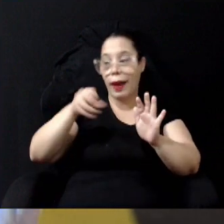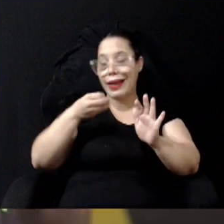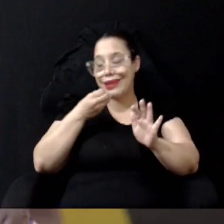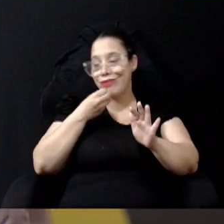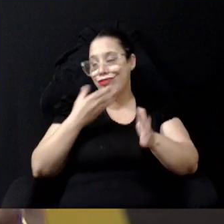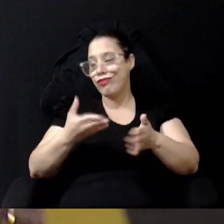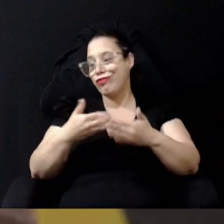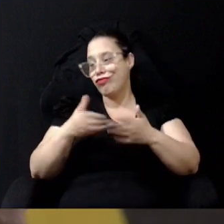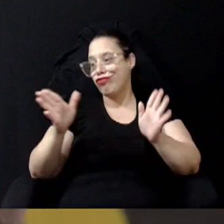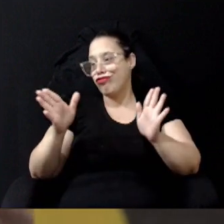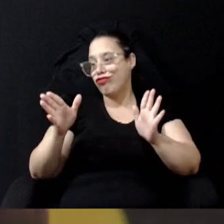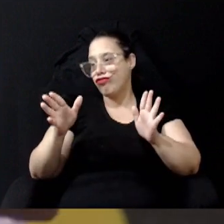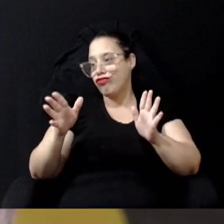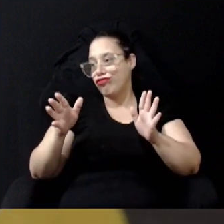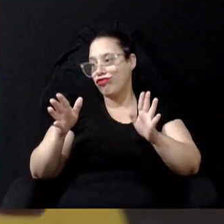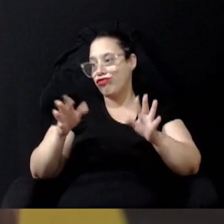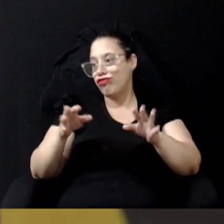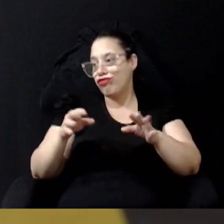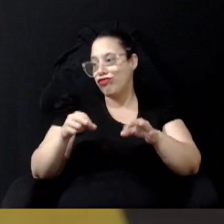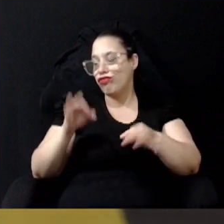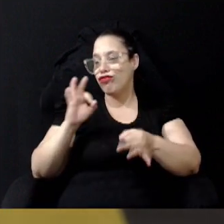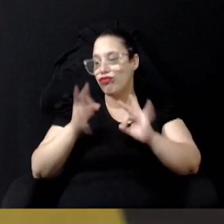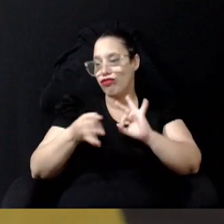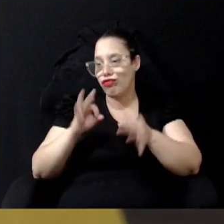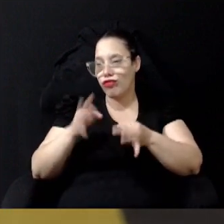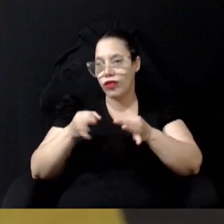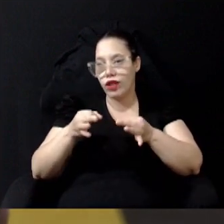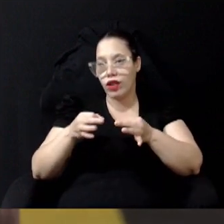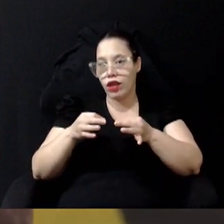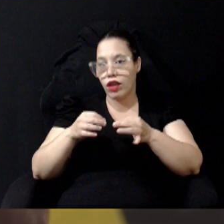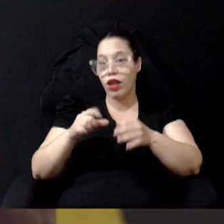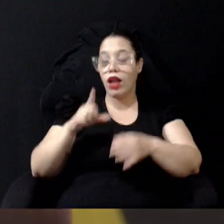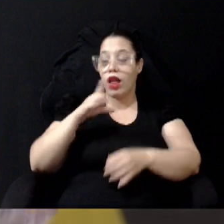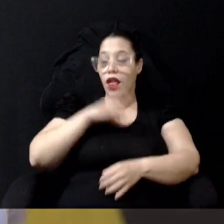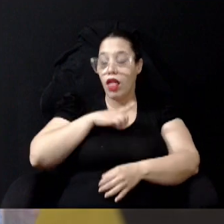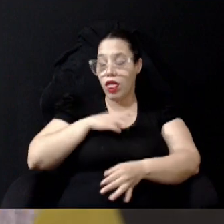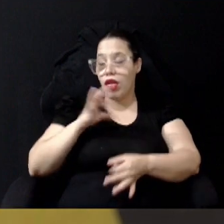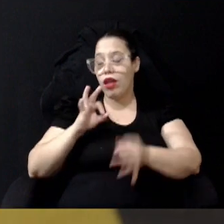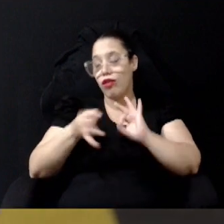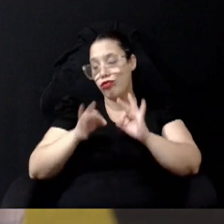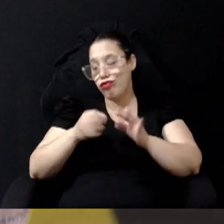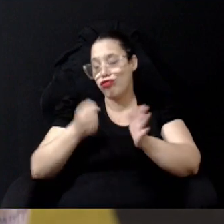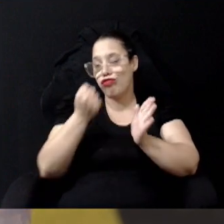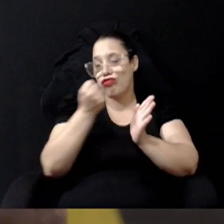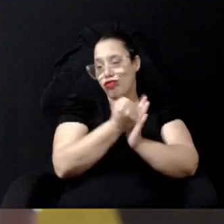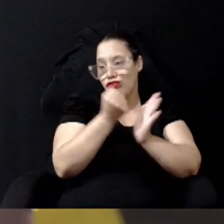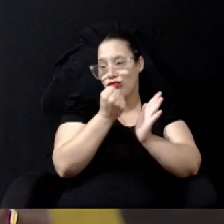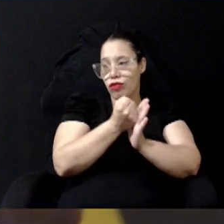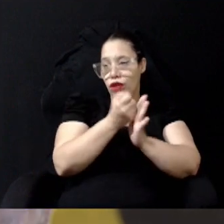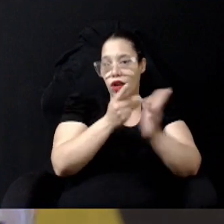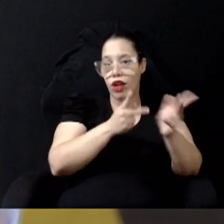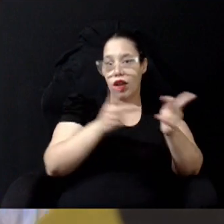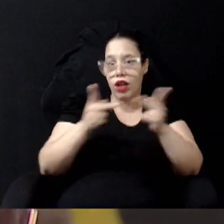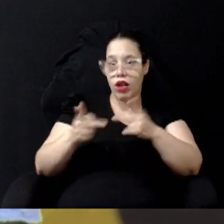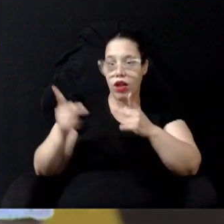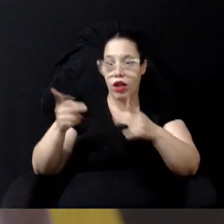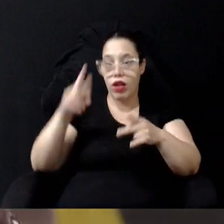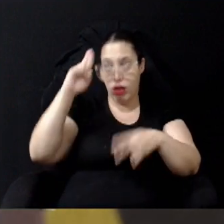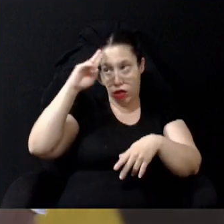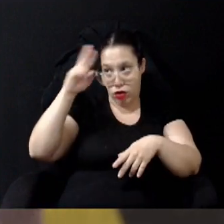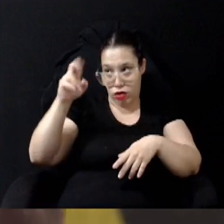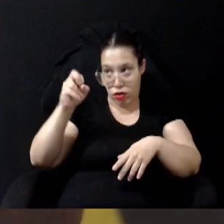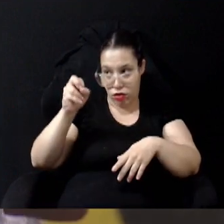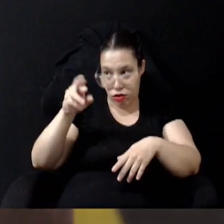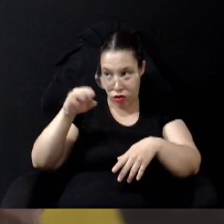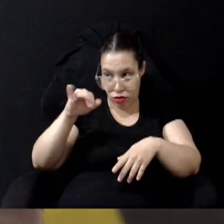e recorreu à justiça, e teve da justiça a autorização de visitar a dona Sônia naquela casa